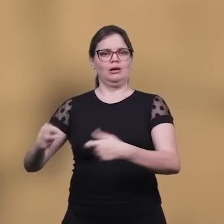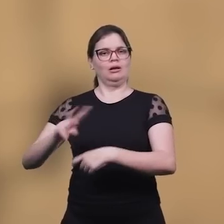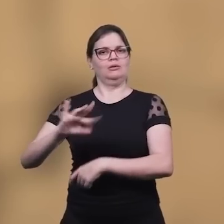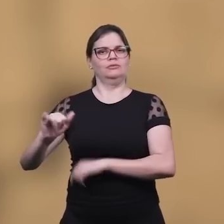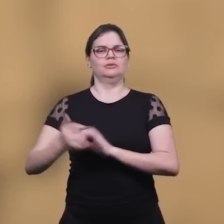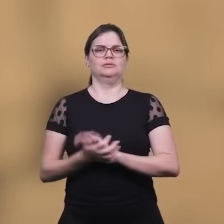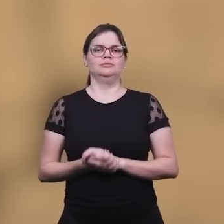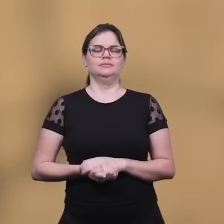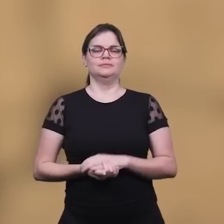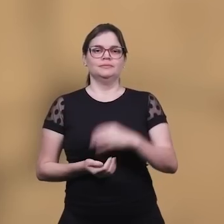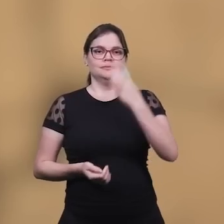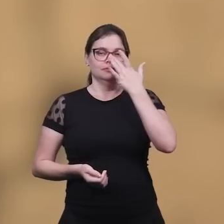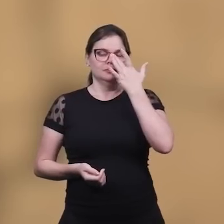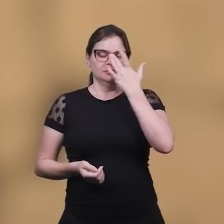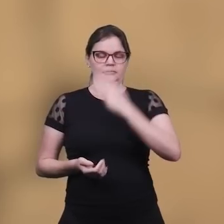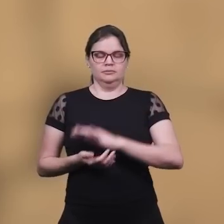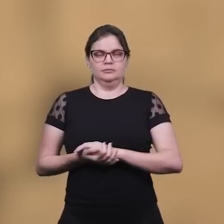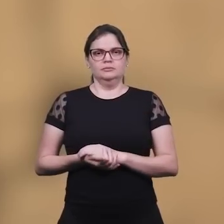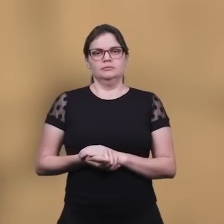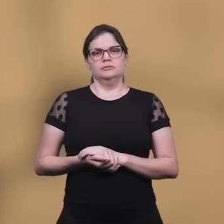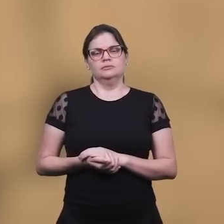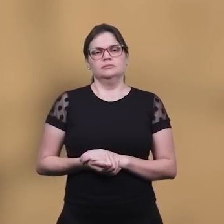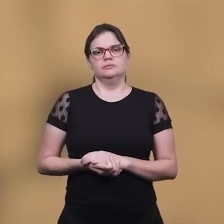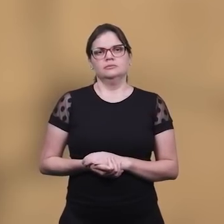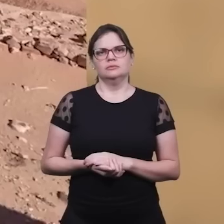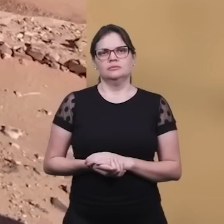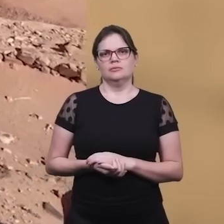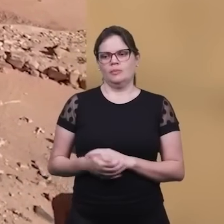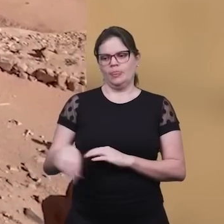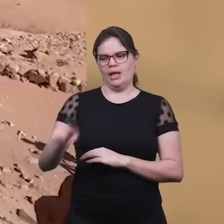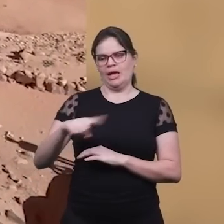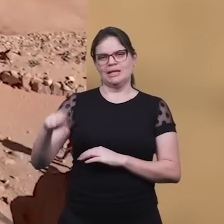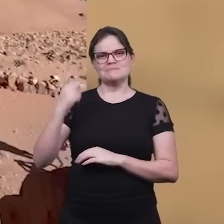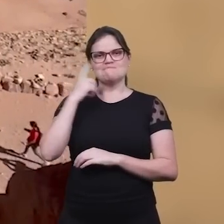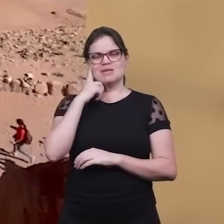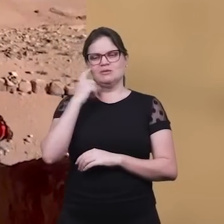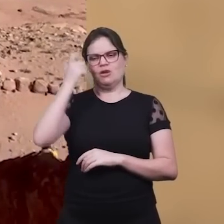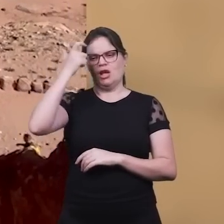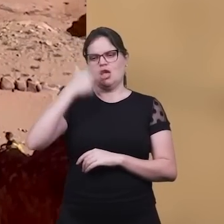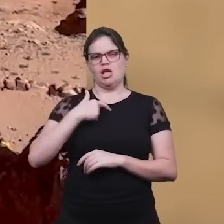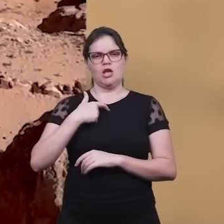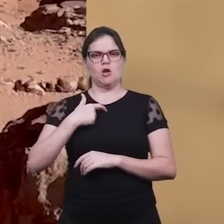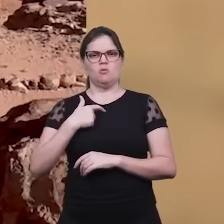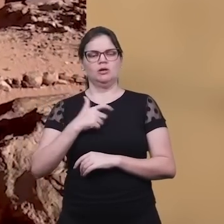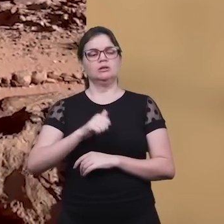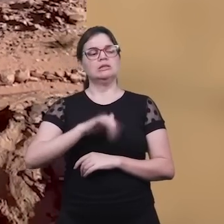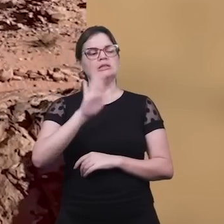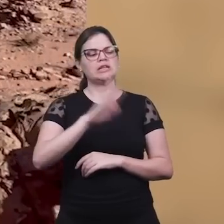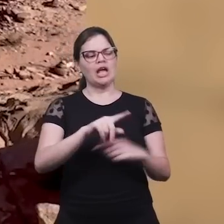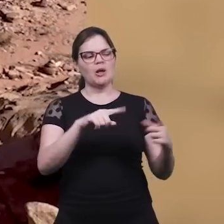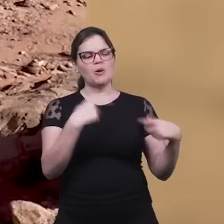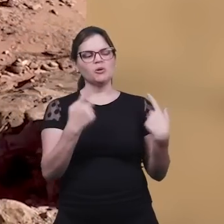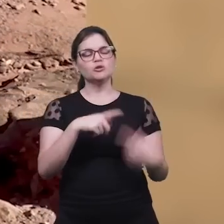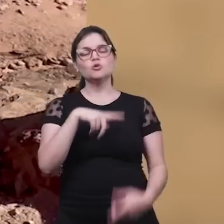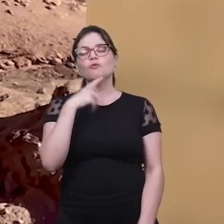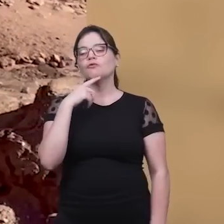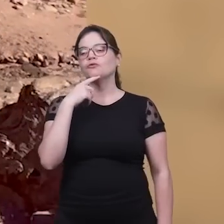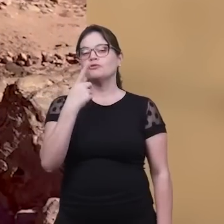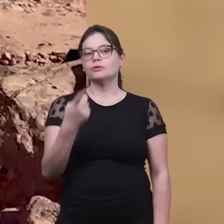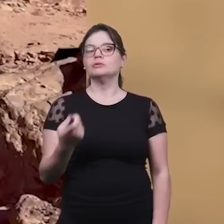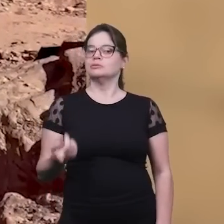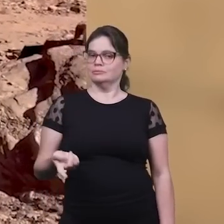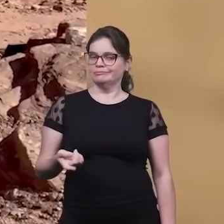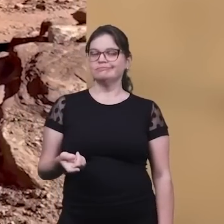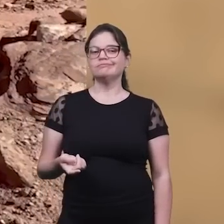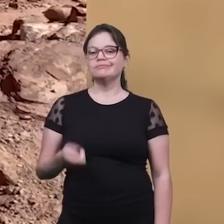cidade habita dos Edomitas, eles achavam intocáveis. A soberba é o princípio da ruína, né? Essa